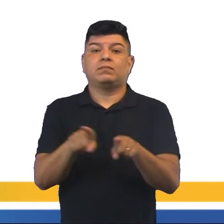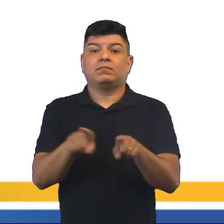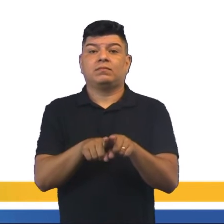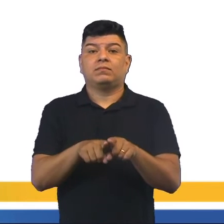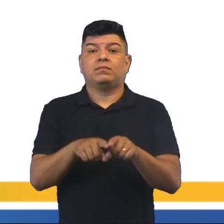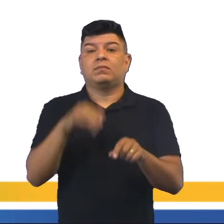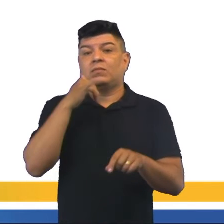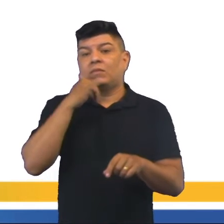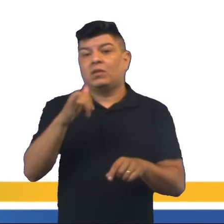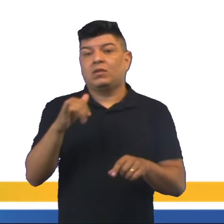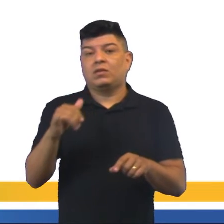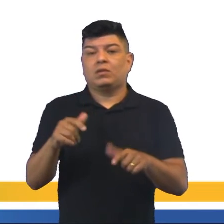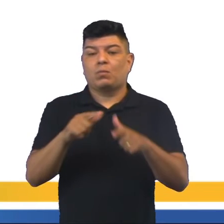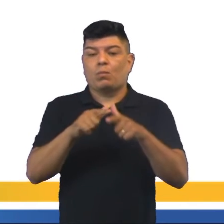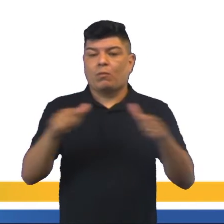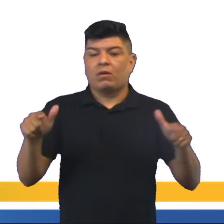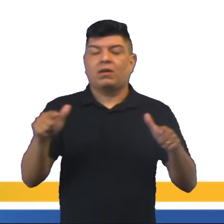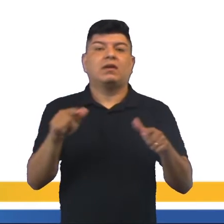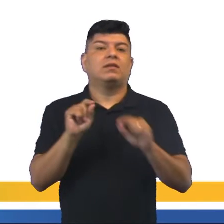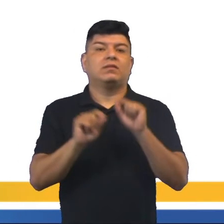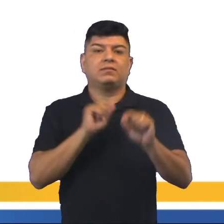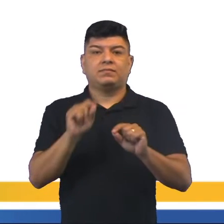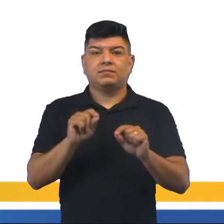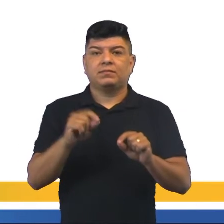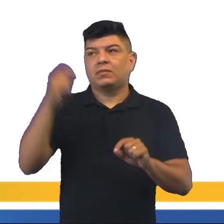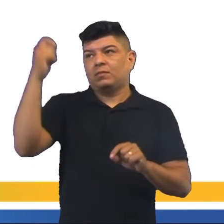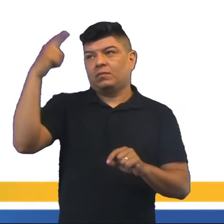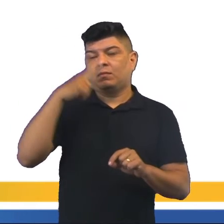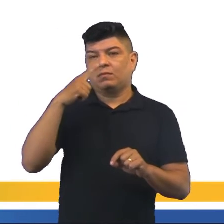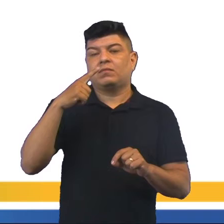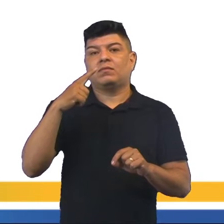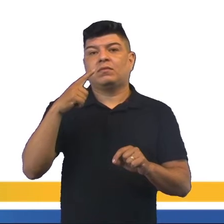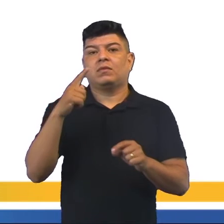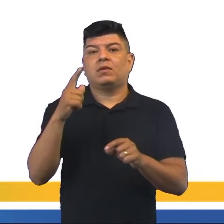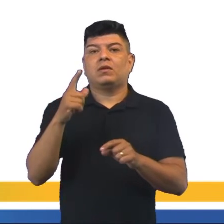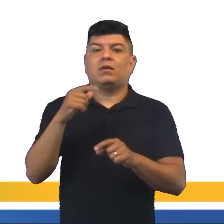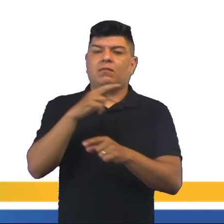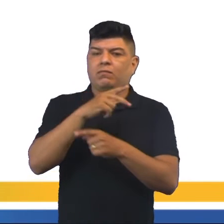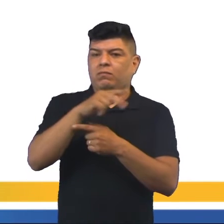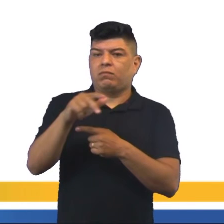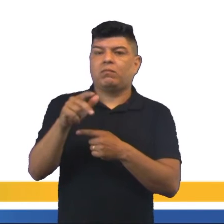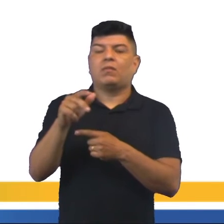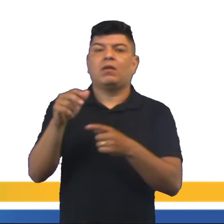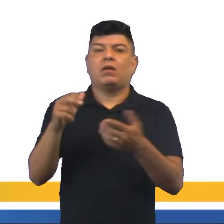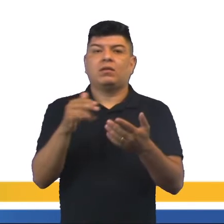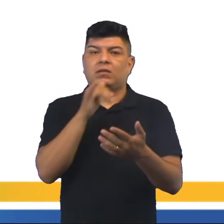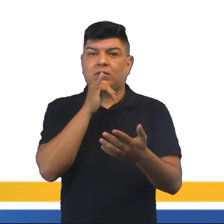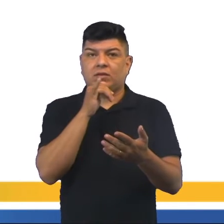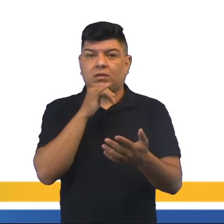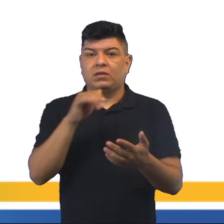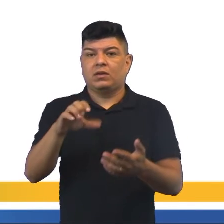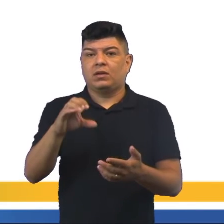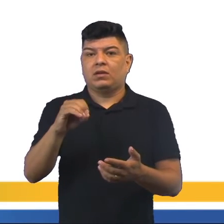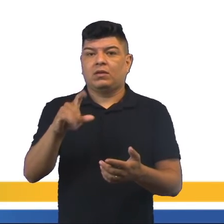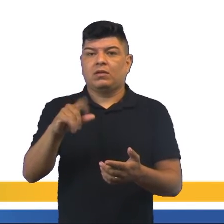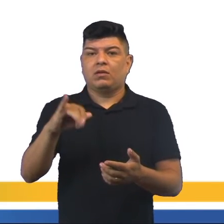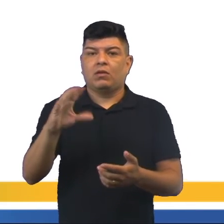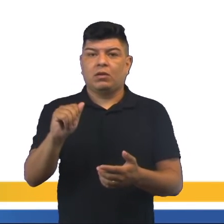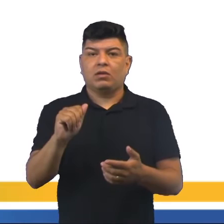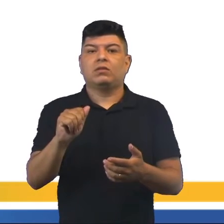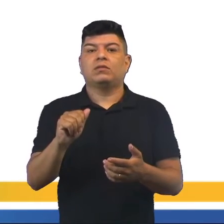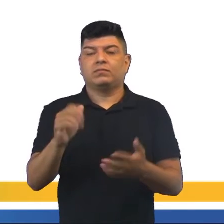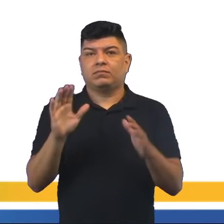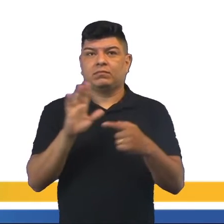energia limpa, que seriam as fontes alternativas de energia, solar, a eólica, tá bom? Que vem como exemplo aí de fontes alternativas